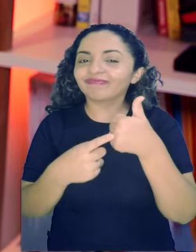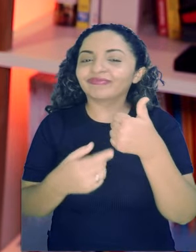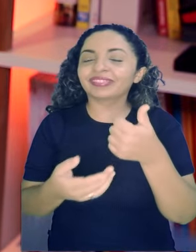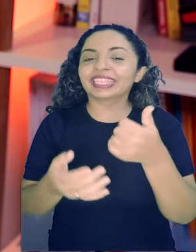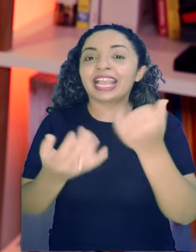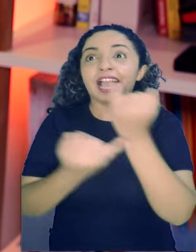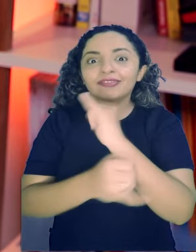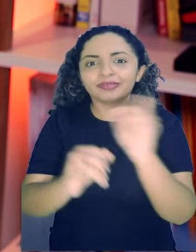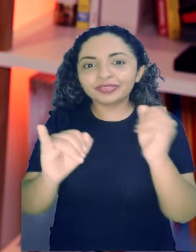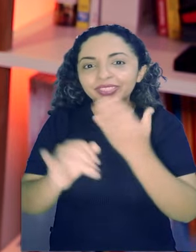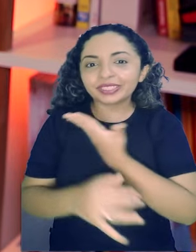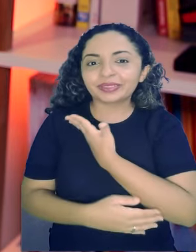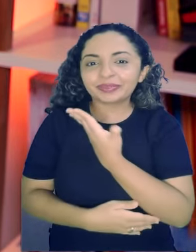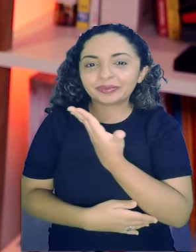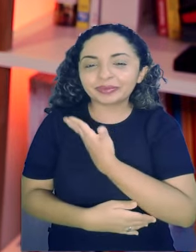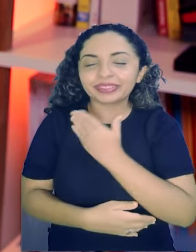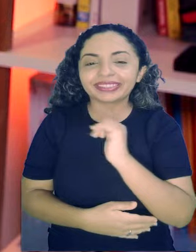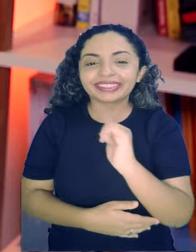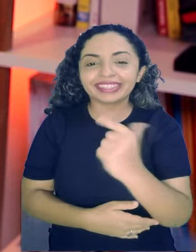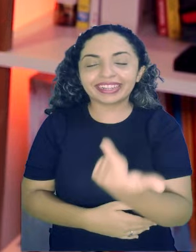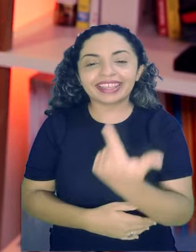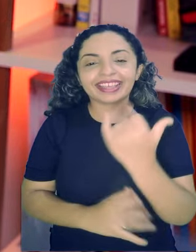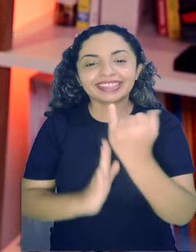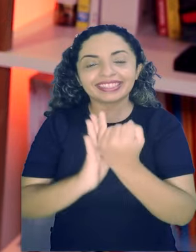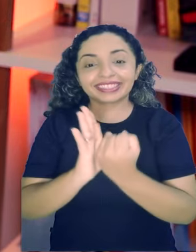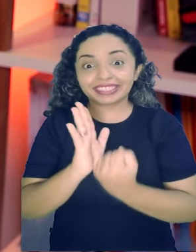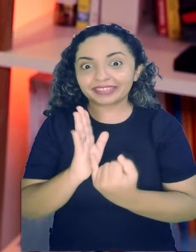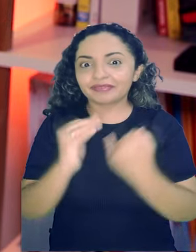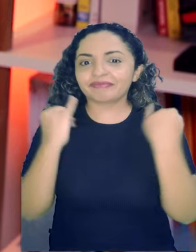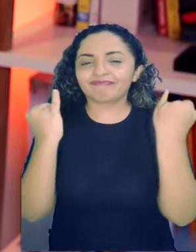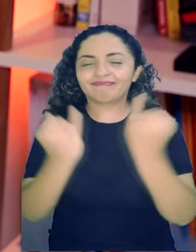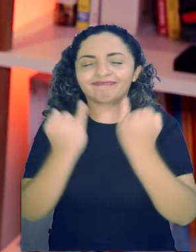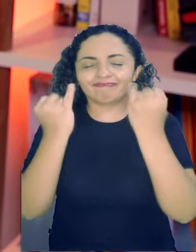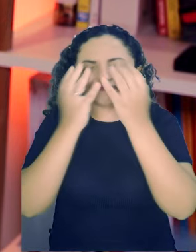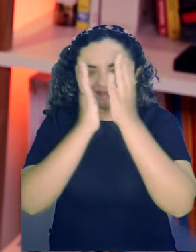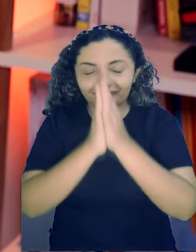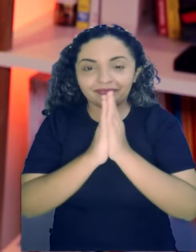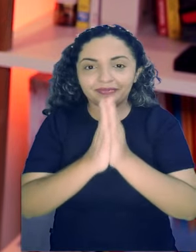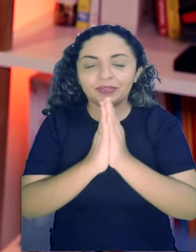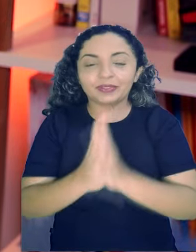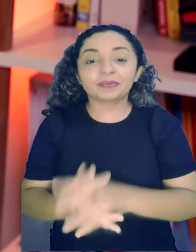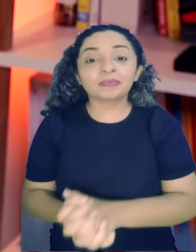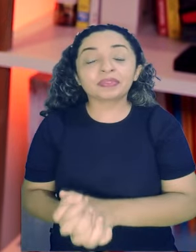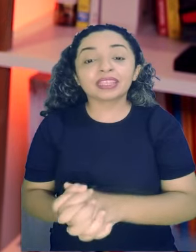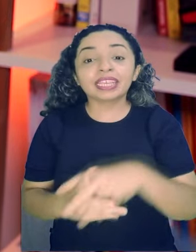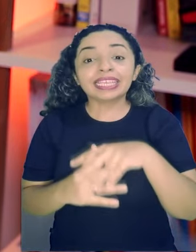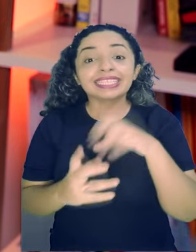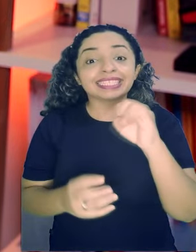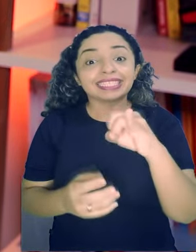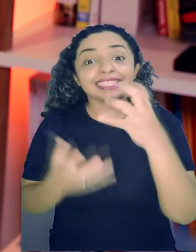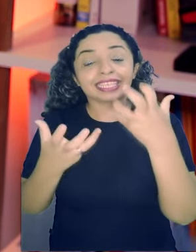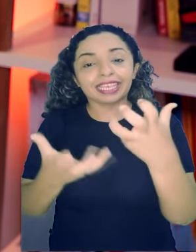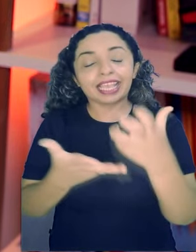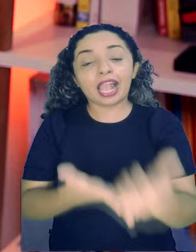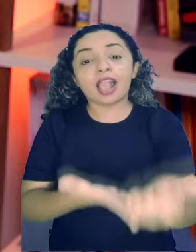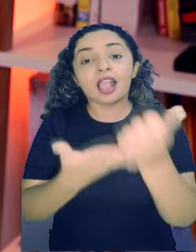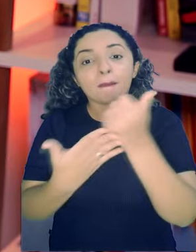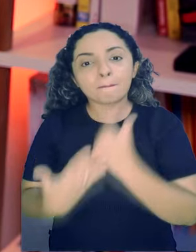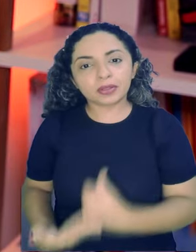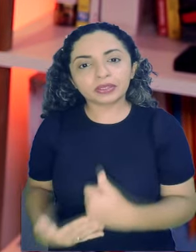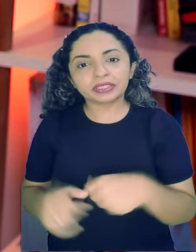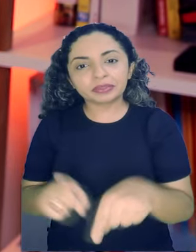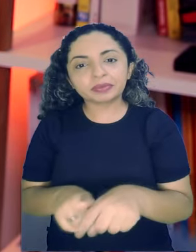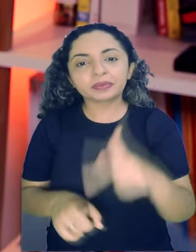like, compartilhar esse vídeo com os amigos e, claro, se inscrever. É muito importante que você esteja inscrito. Se você quiser contribuir para a